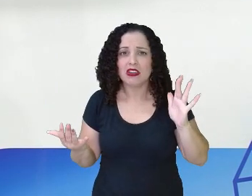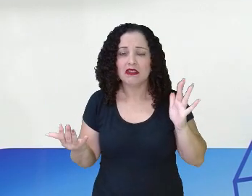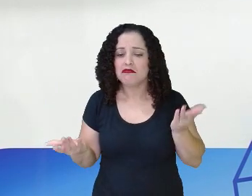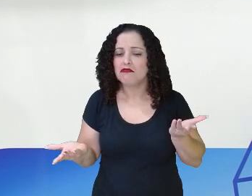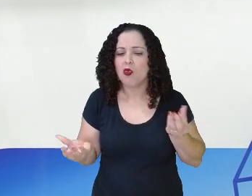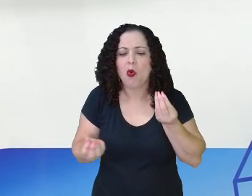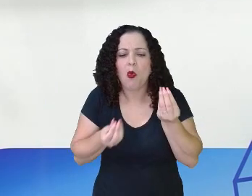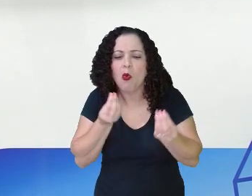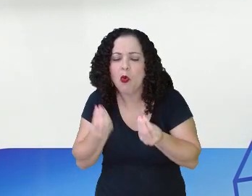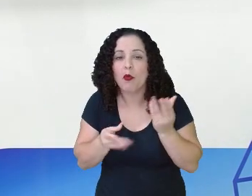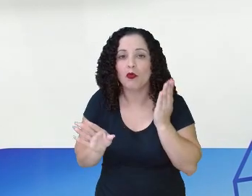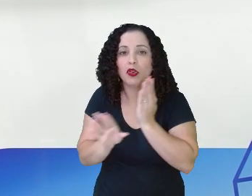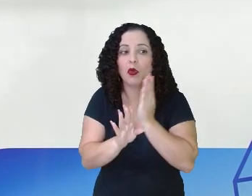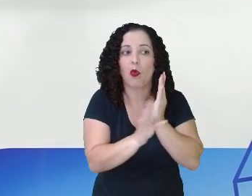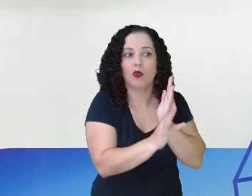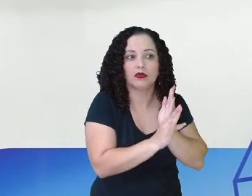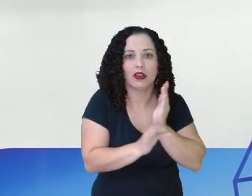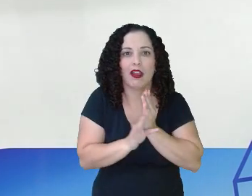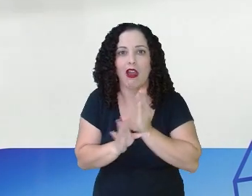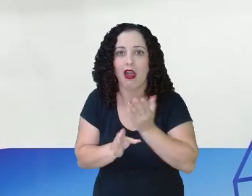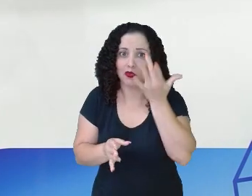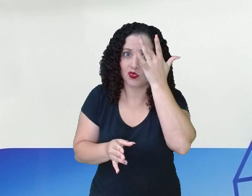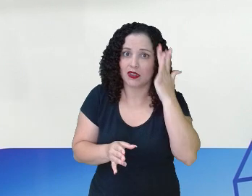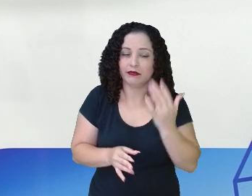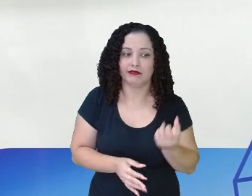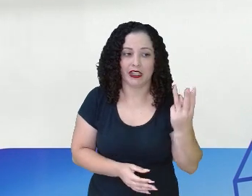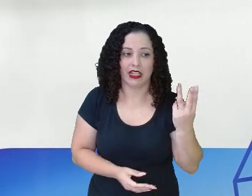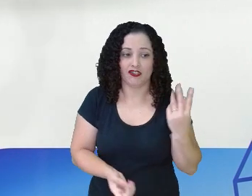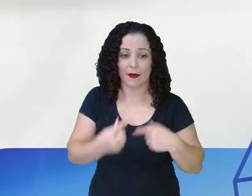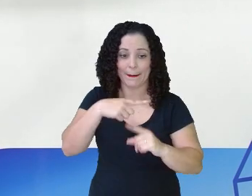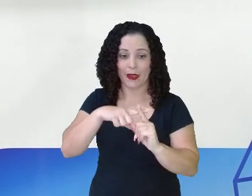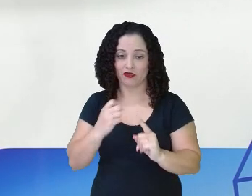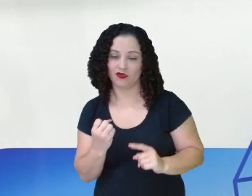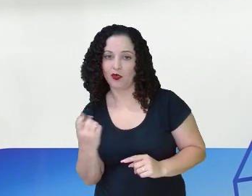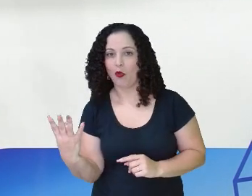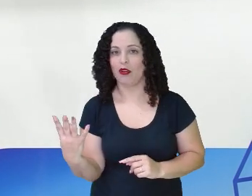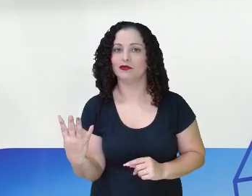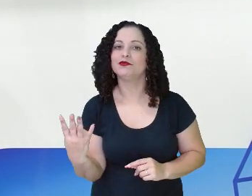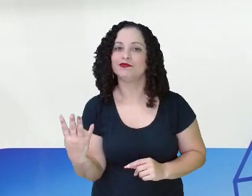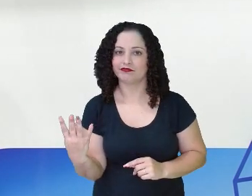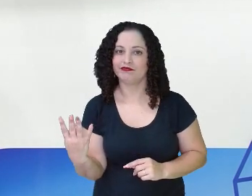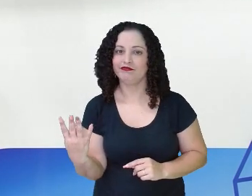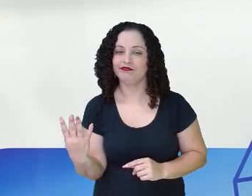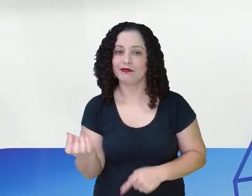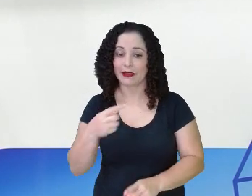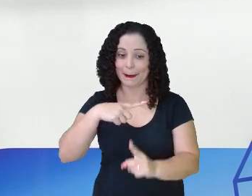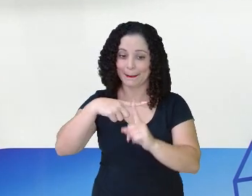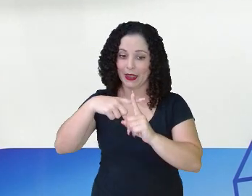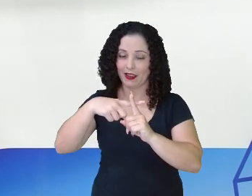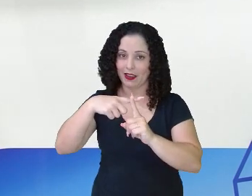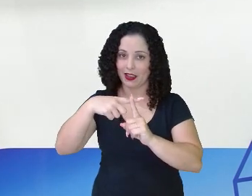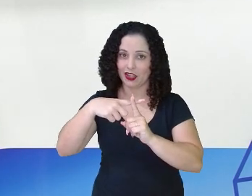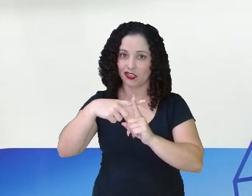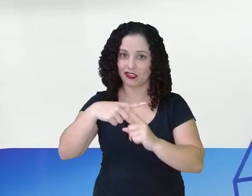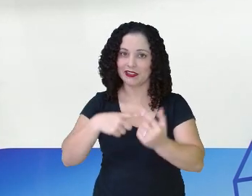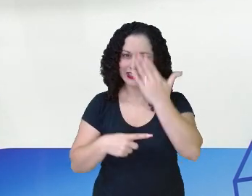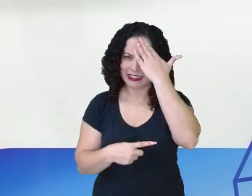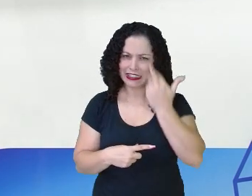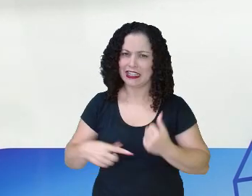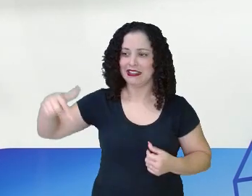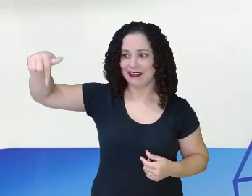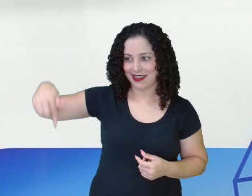resultado. Por quê? Vê só, 3 mais 4, 3 mais 4, realizando uma adição, eu sei que é